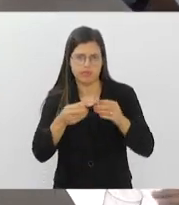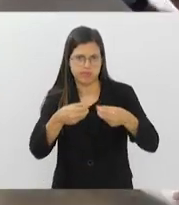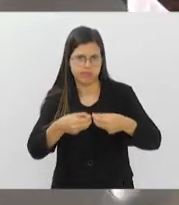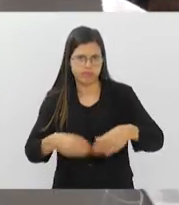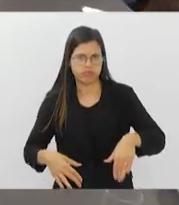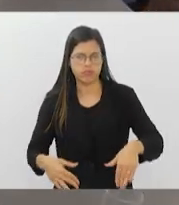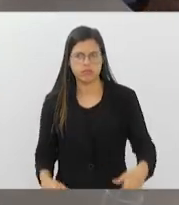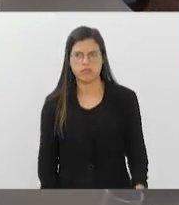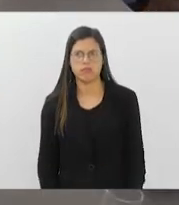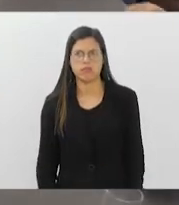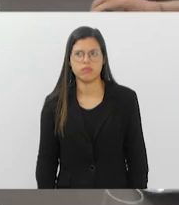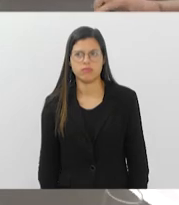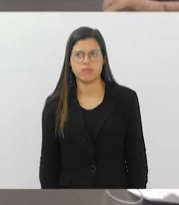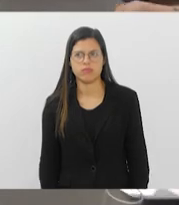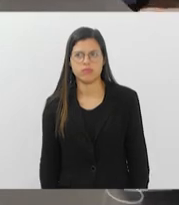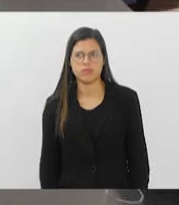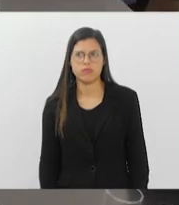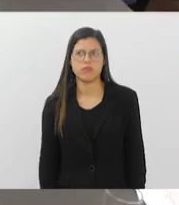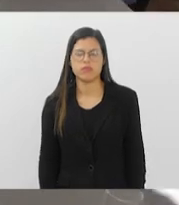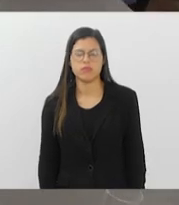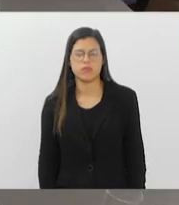prejudicabilidade.